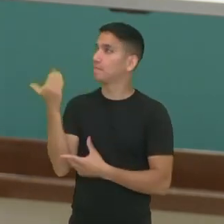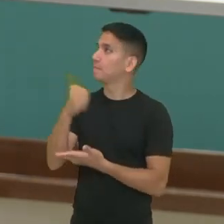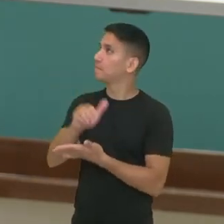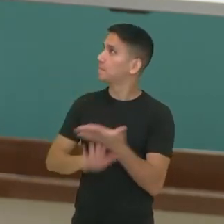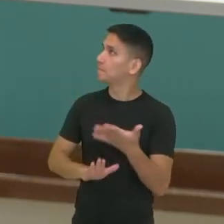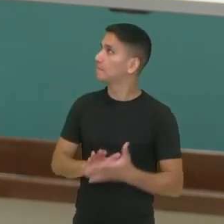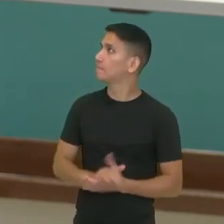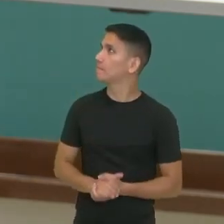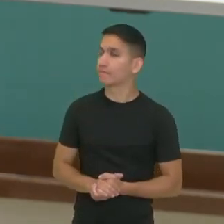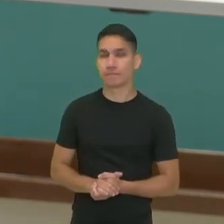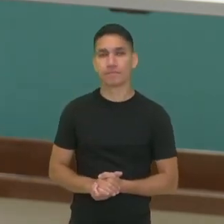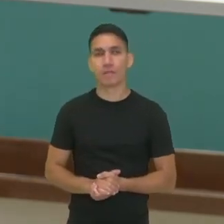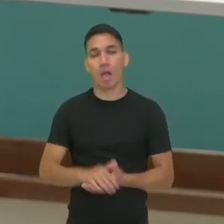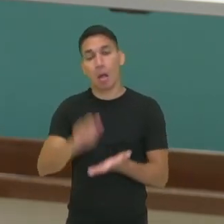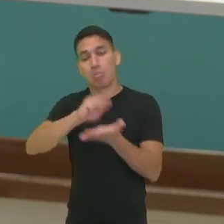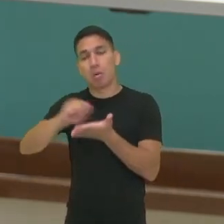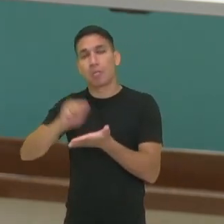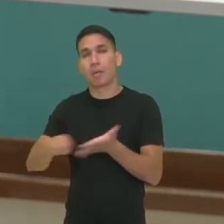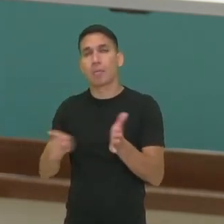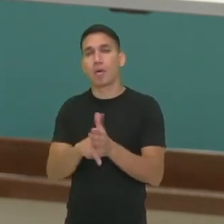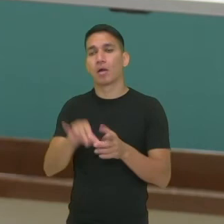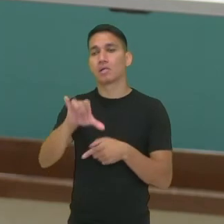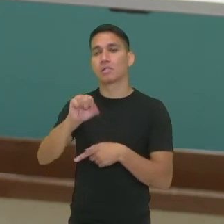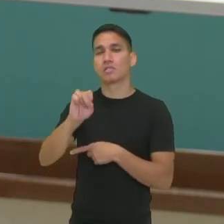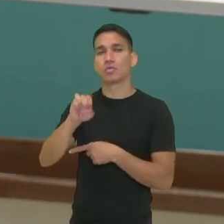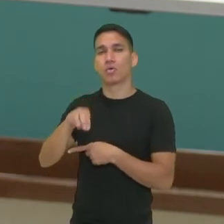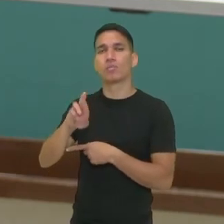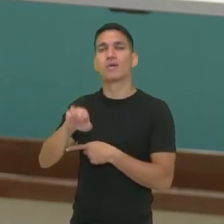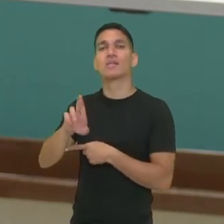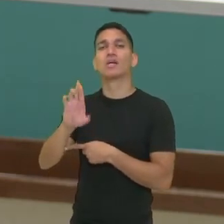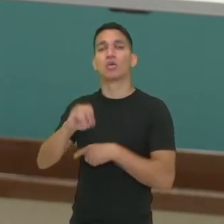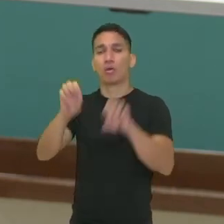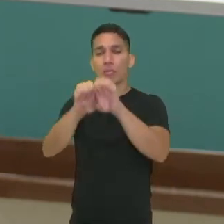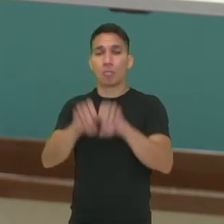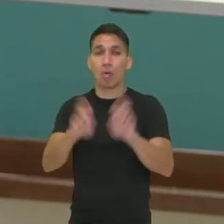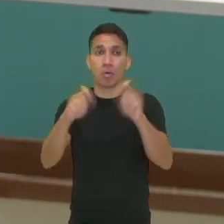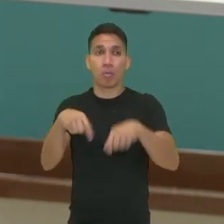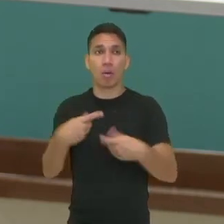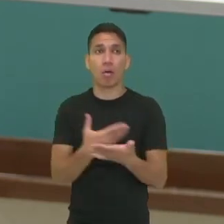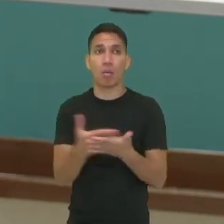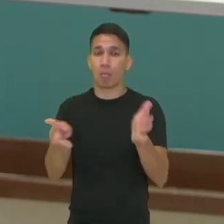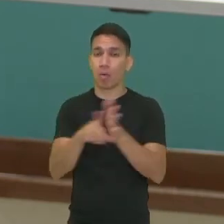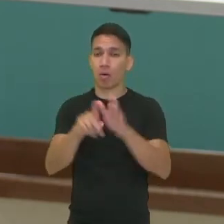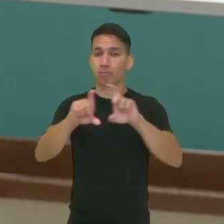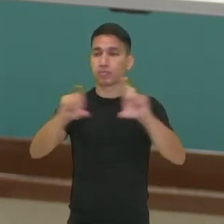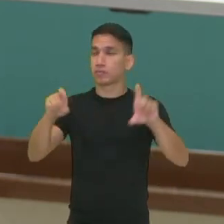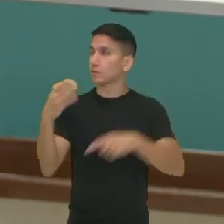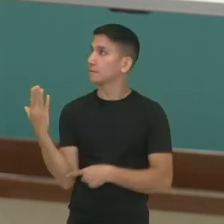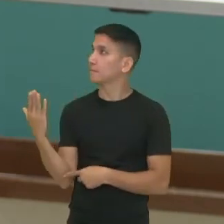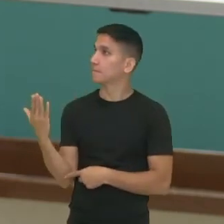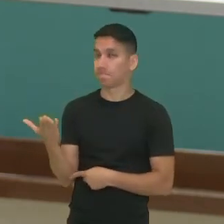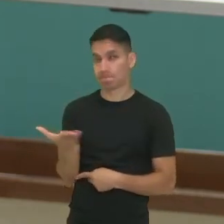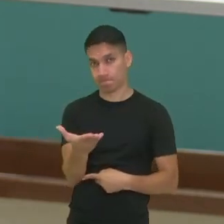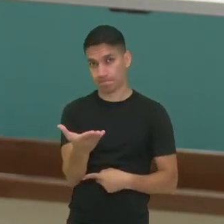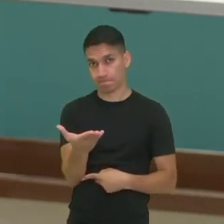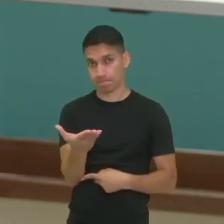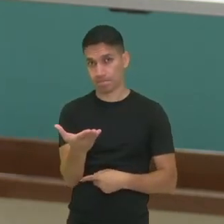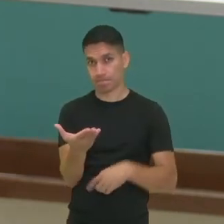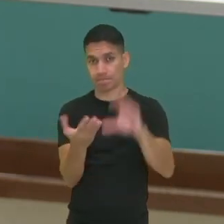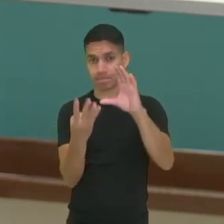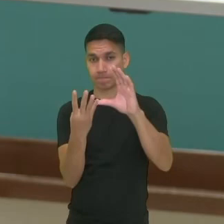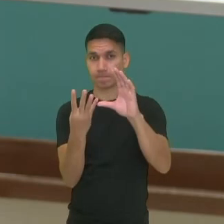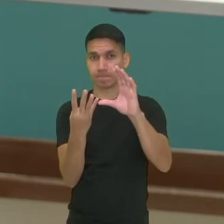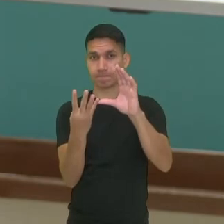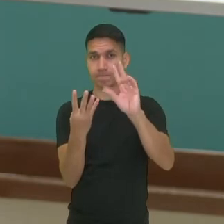tá? Represente os isômeros estruturais possíveis a partir desta fórmula molecular. 4